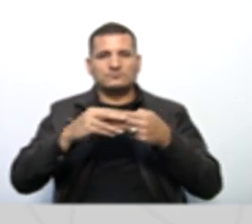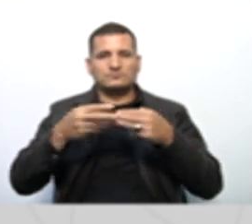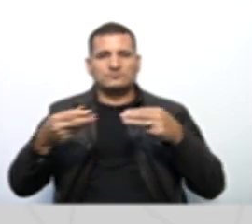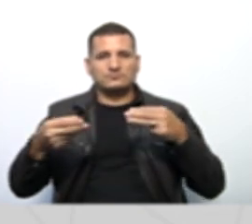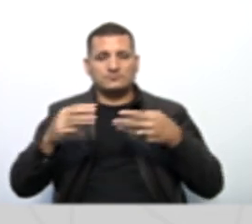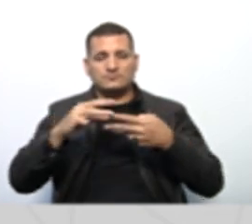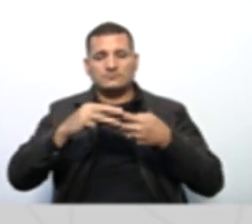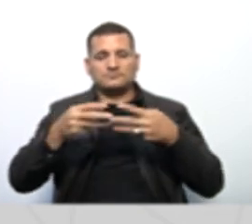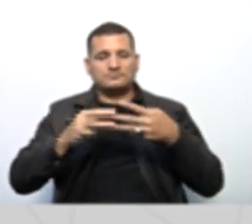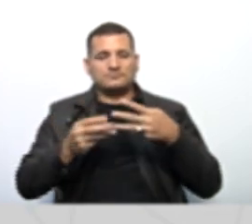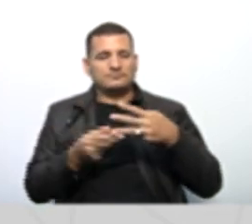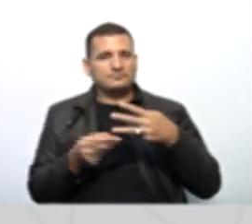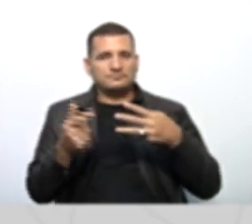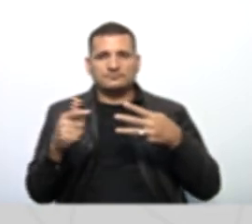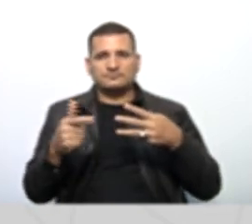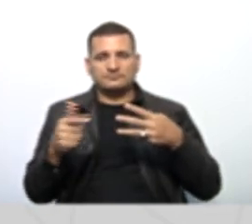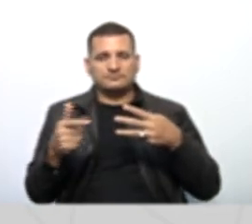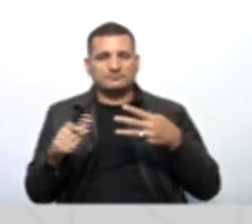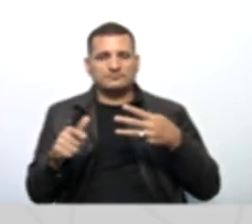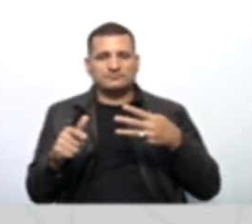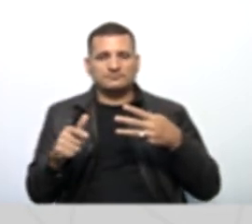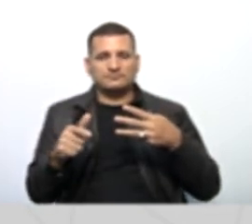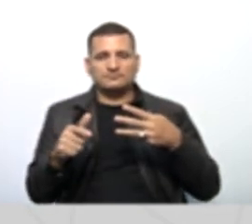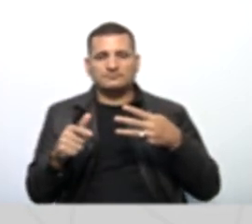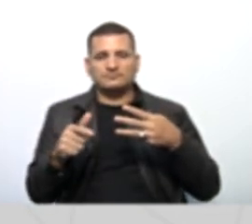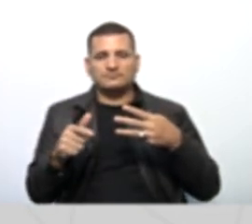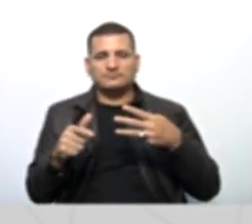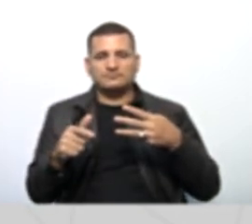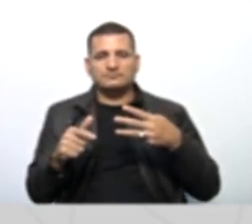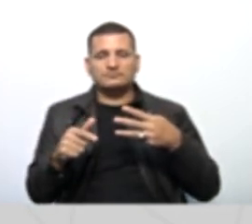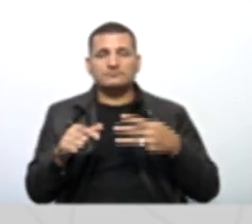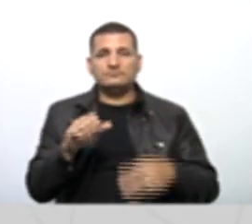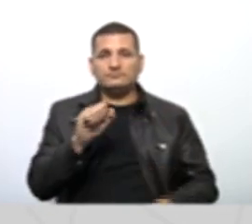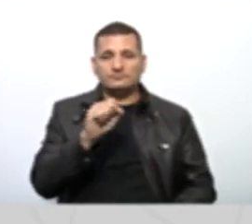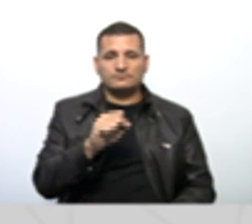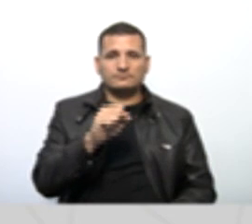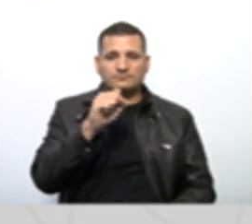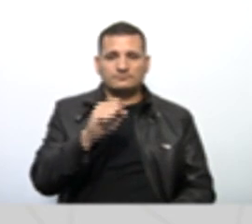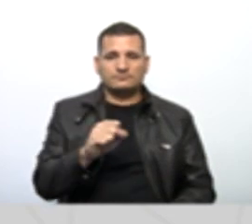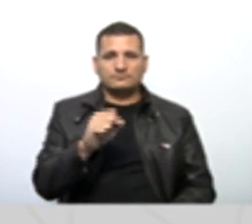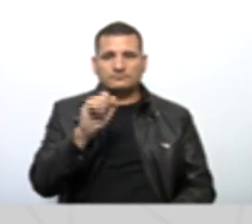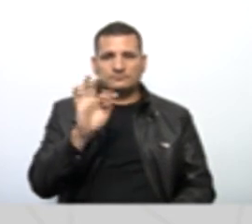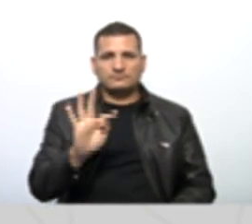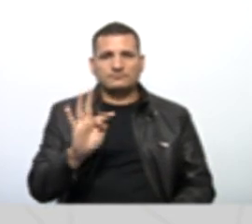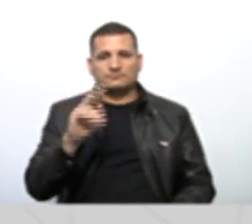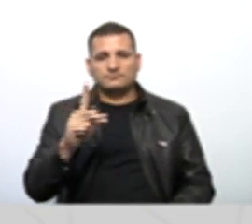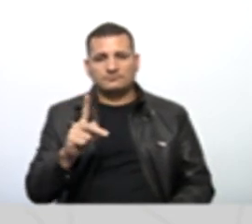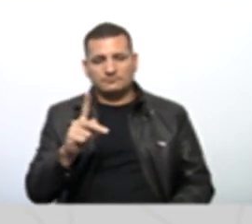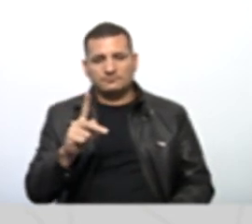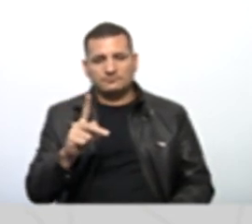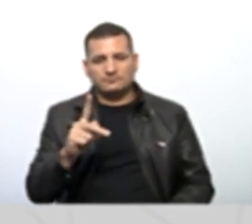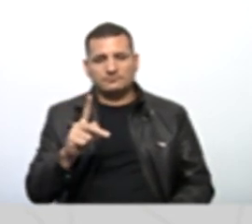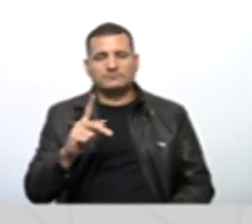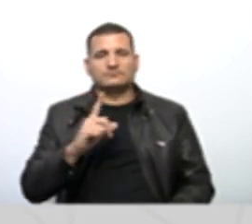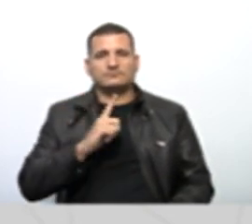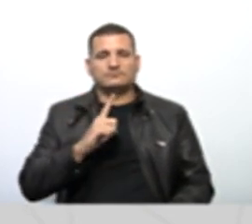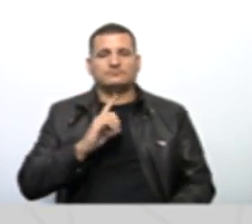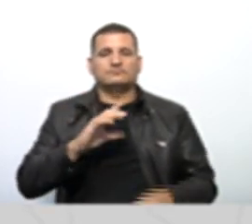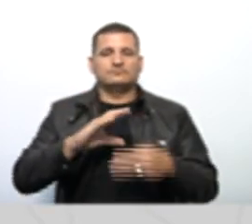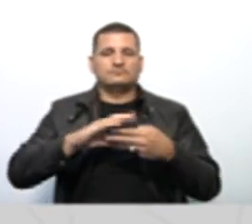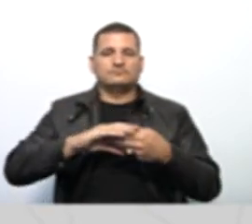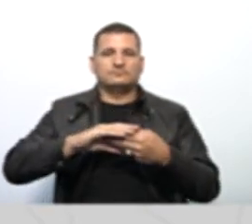cabo não tem blindagem pessoal no na rtp aí no s stp que o mais caro aí sim ele tem uma blindagem